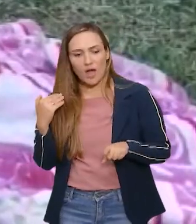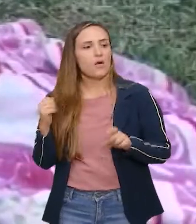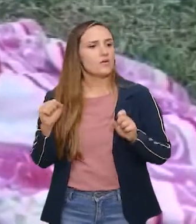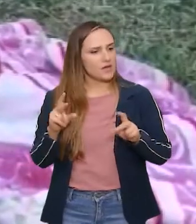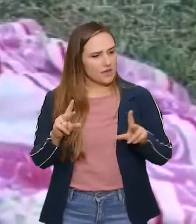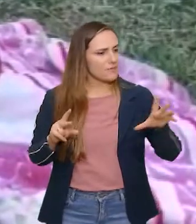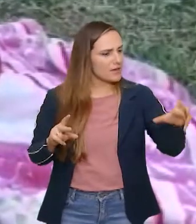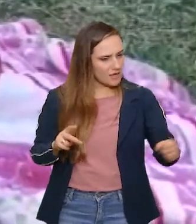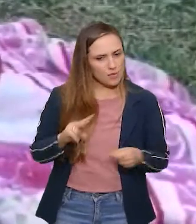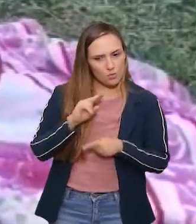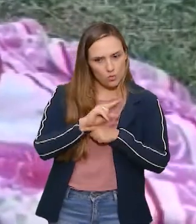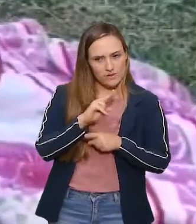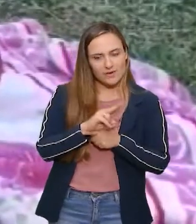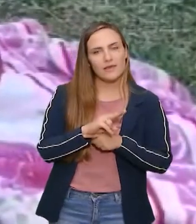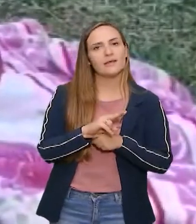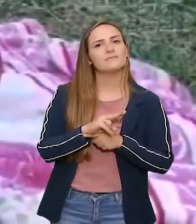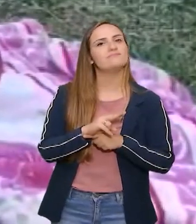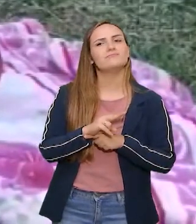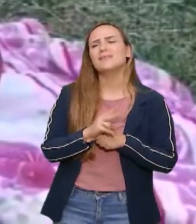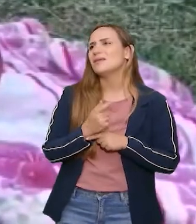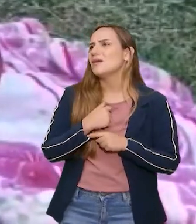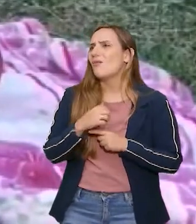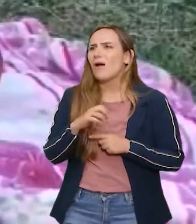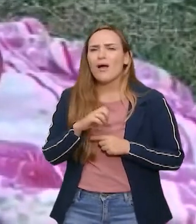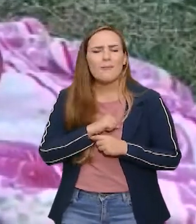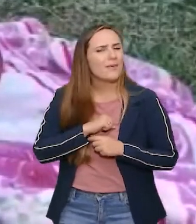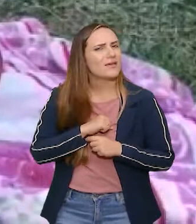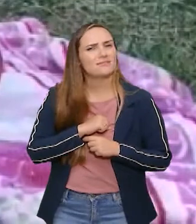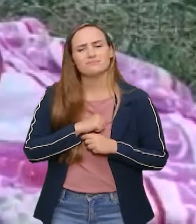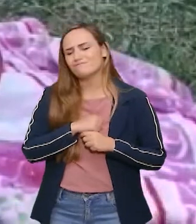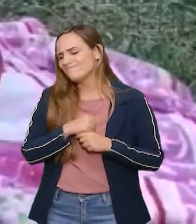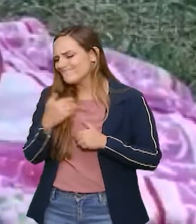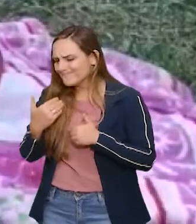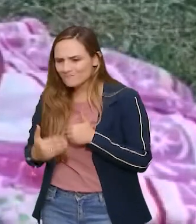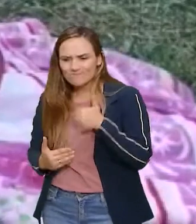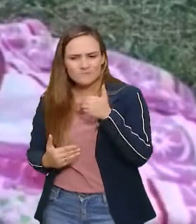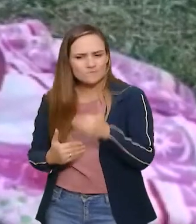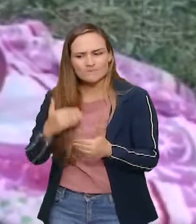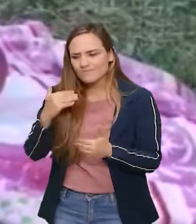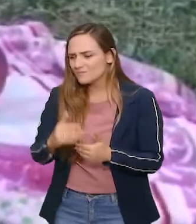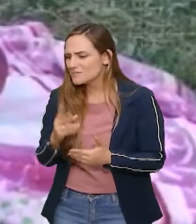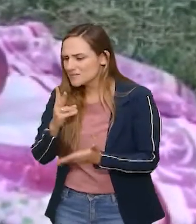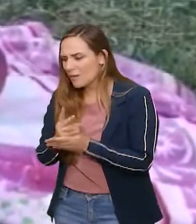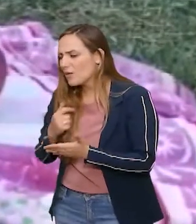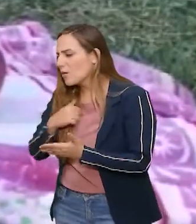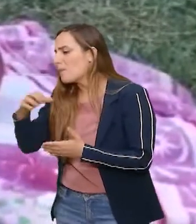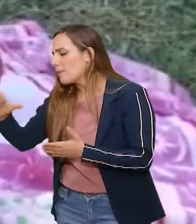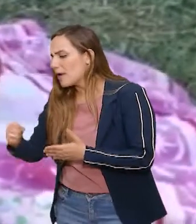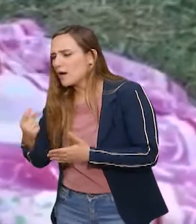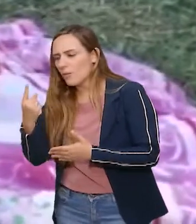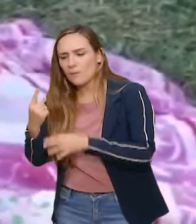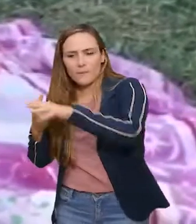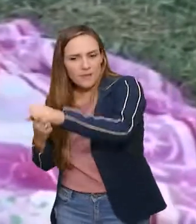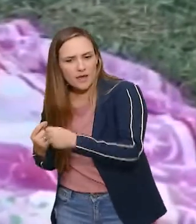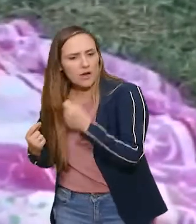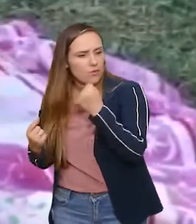apaixonante. Percebi que ao longo de todo esse tempo, cada vez que eu resgatava um,